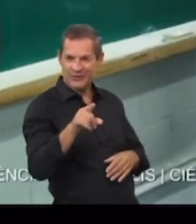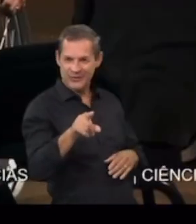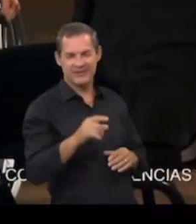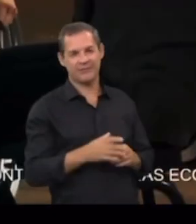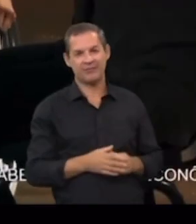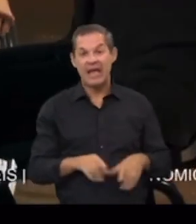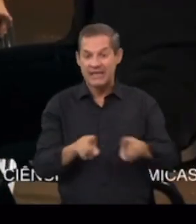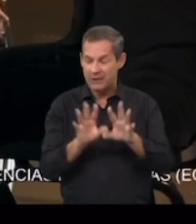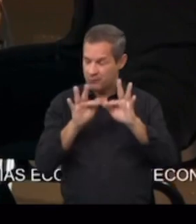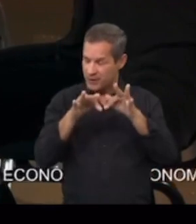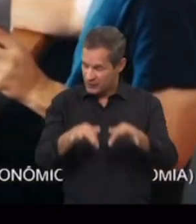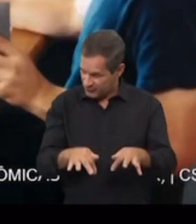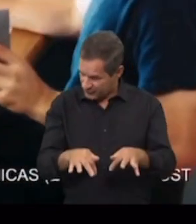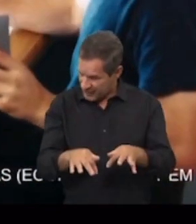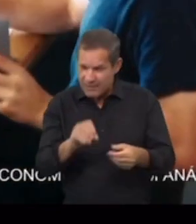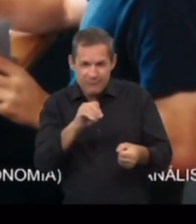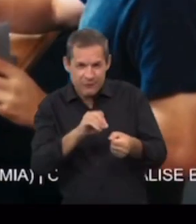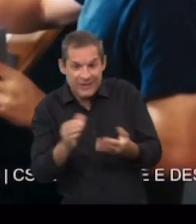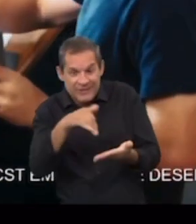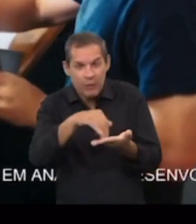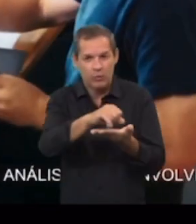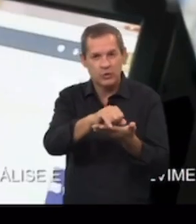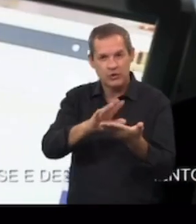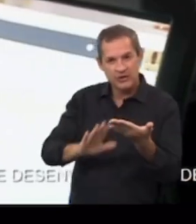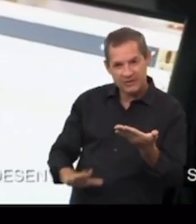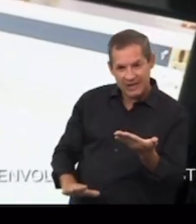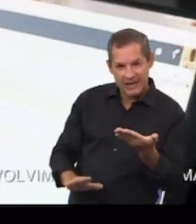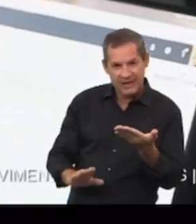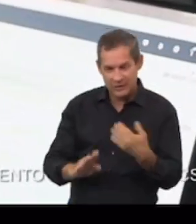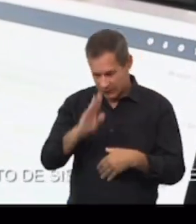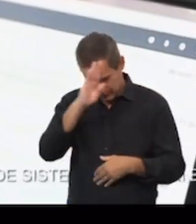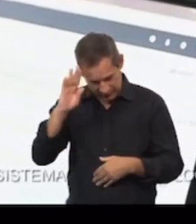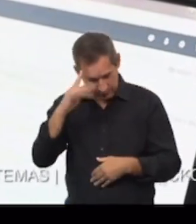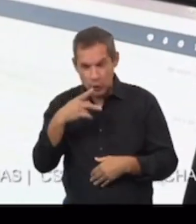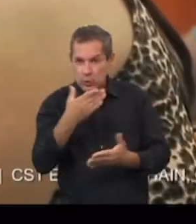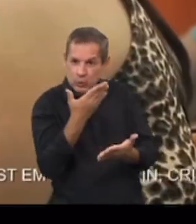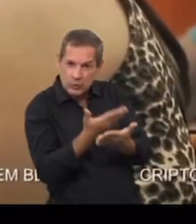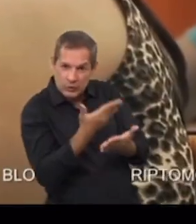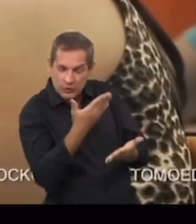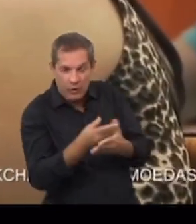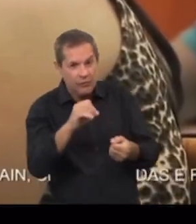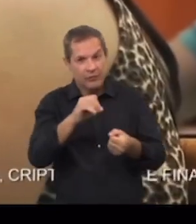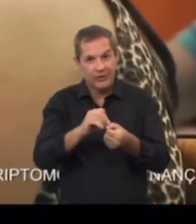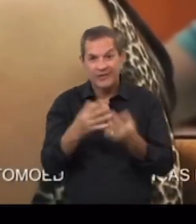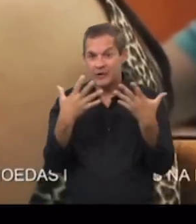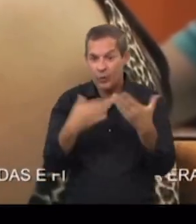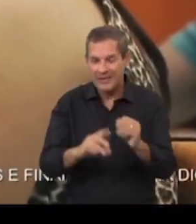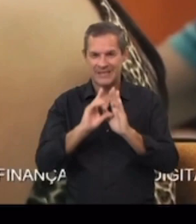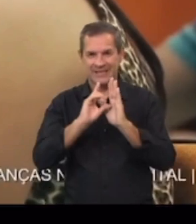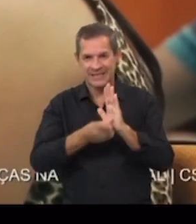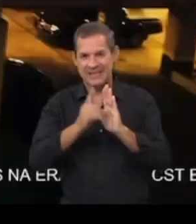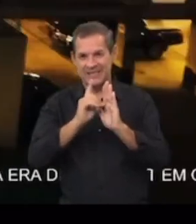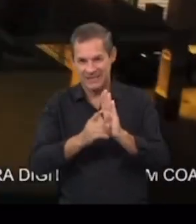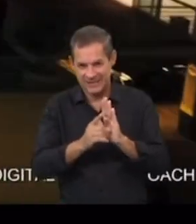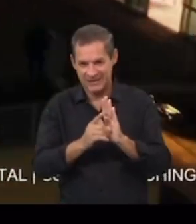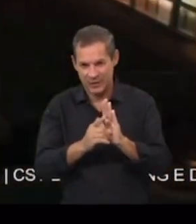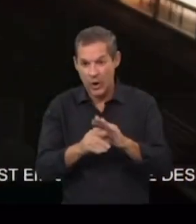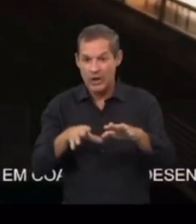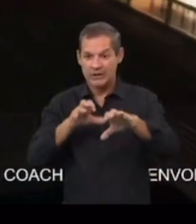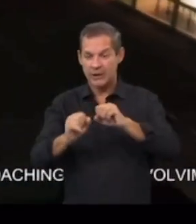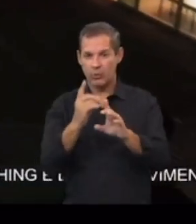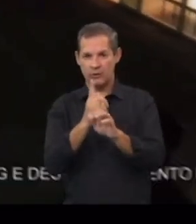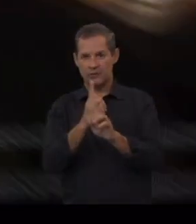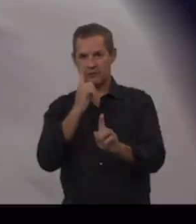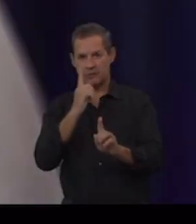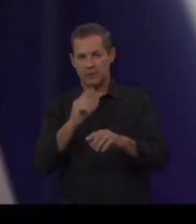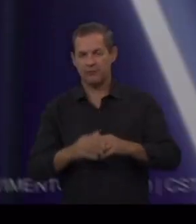você e, ao final dele, realize o último ato acadêmico de sua jornada, efetuando o aceite digital da colação de